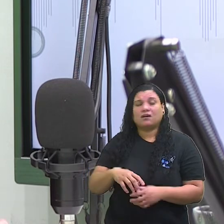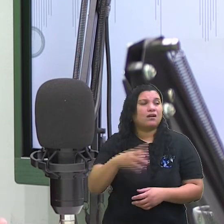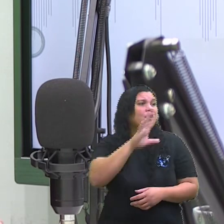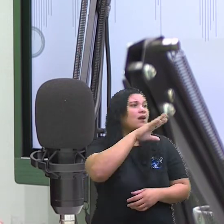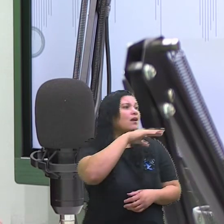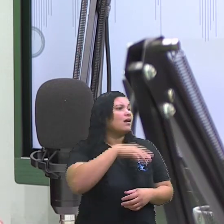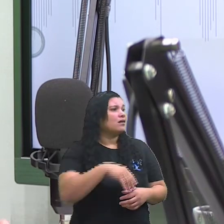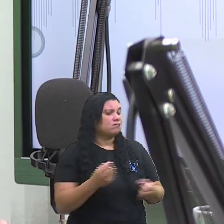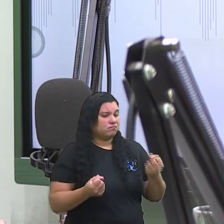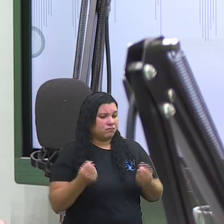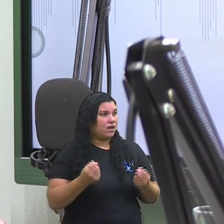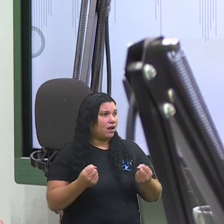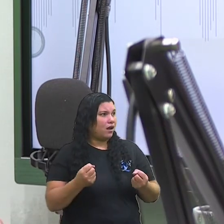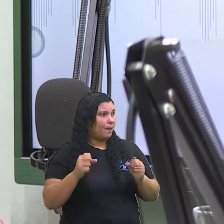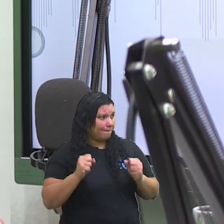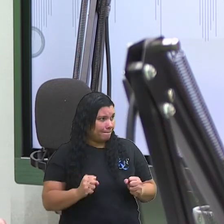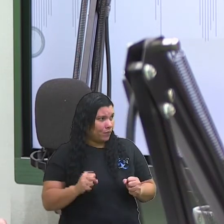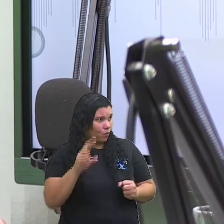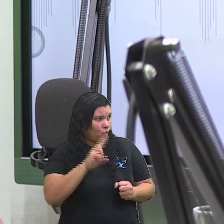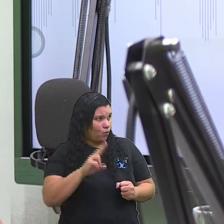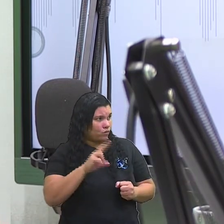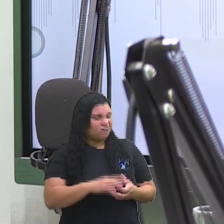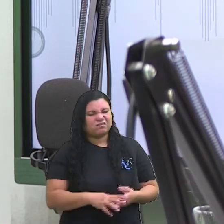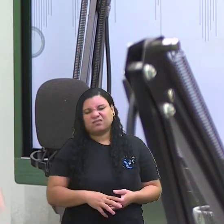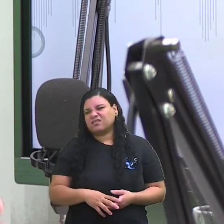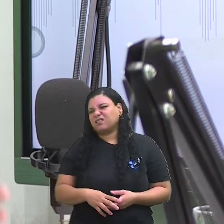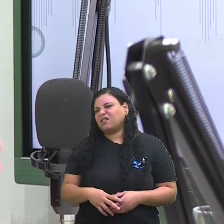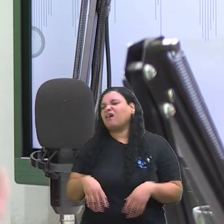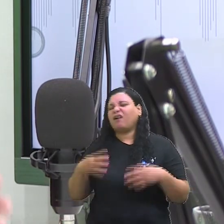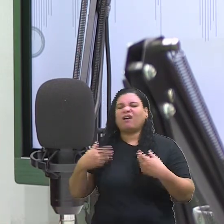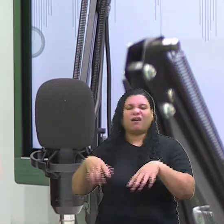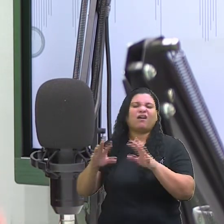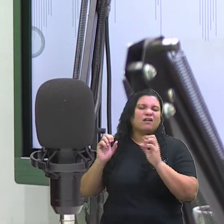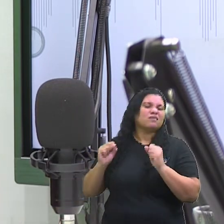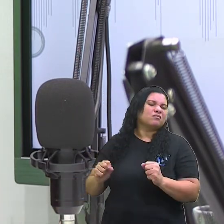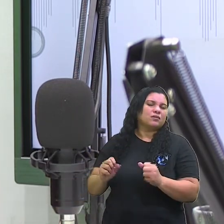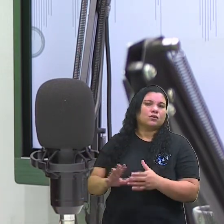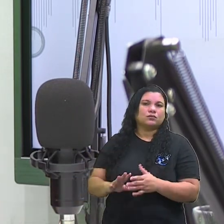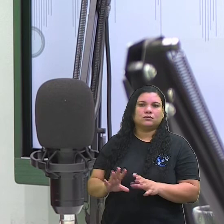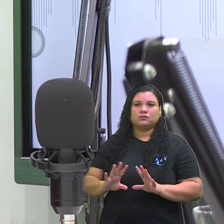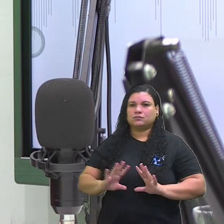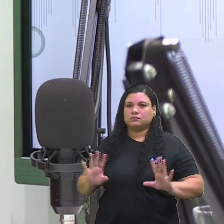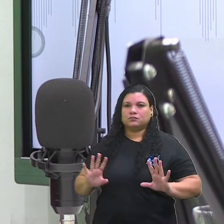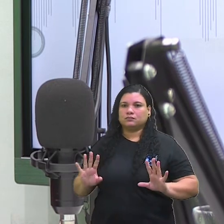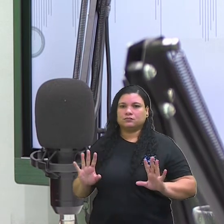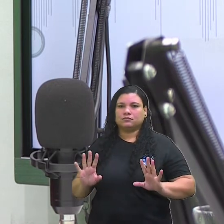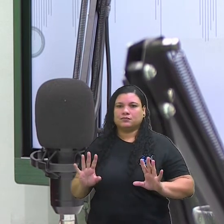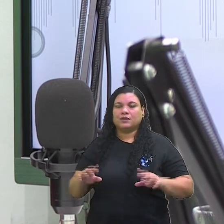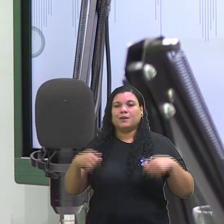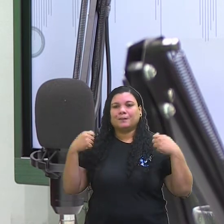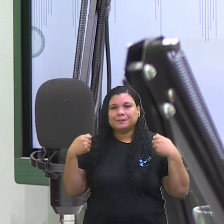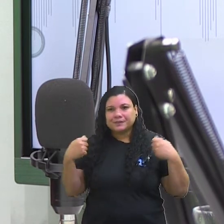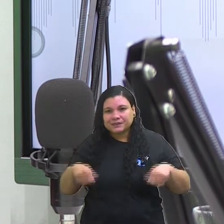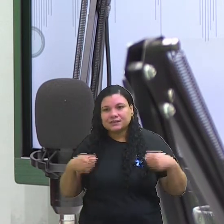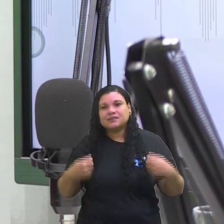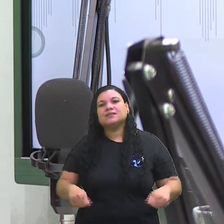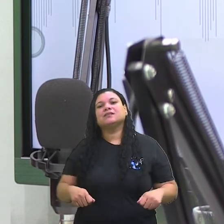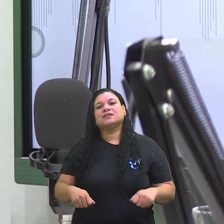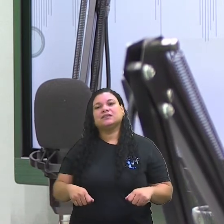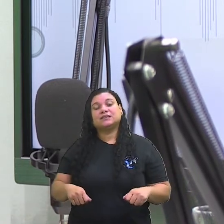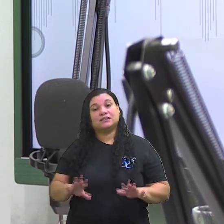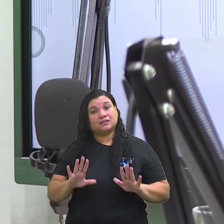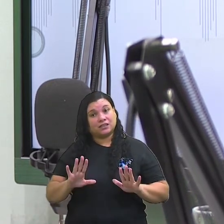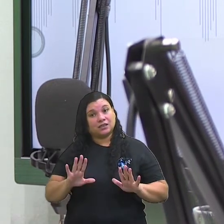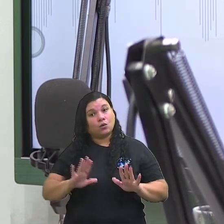tem carteira de habilitação, né? Você, as coisas têm a sua hora, têm o seu tempo. Então, eu preciso